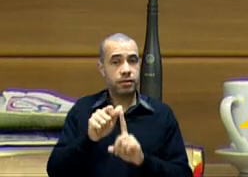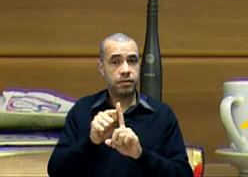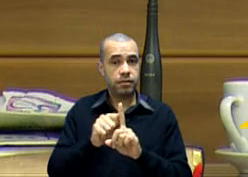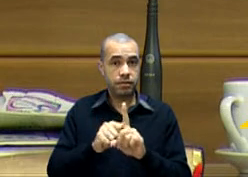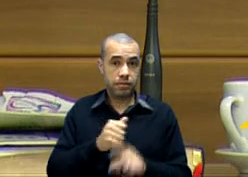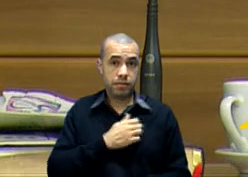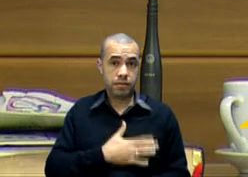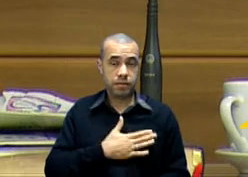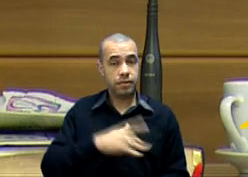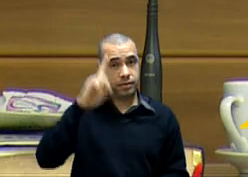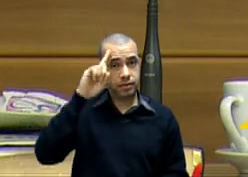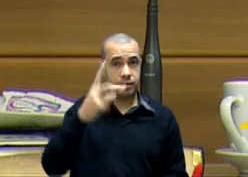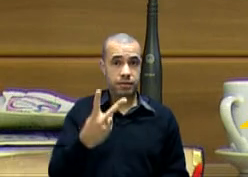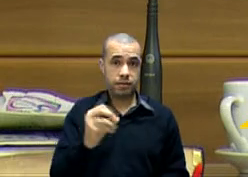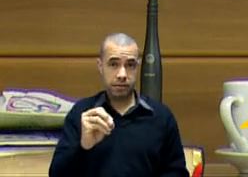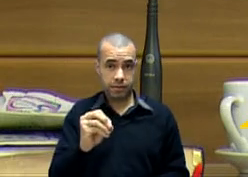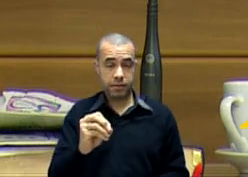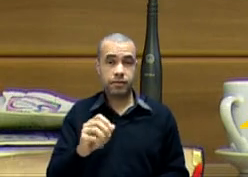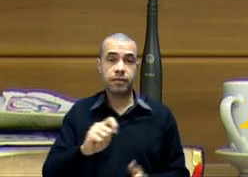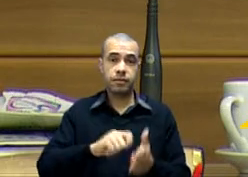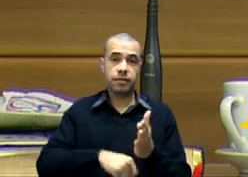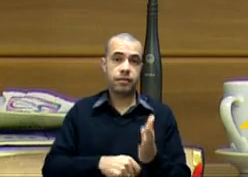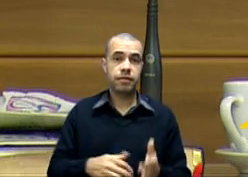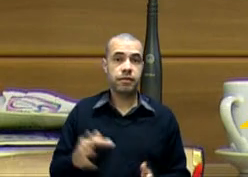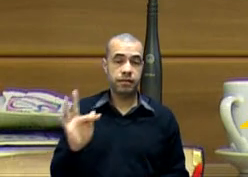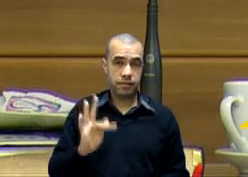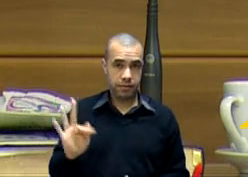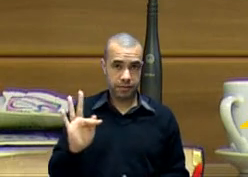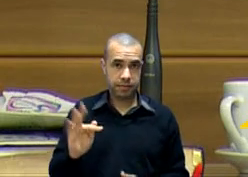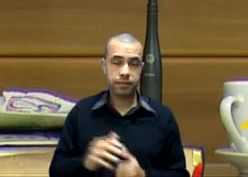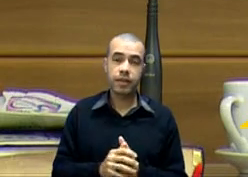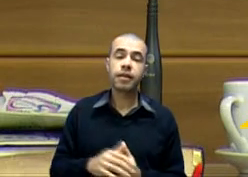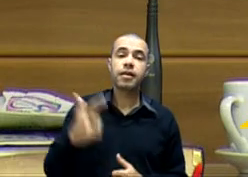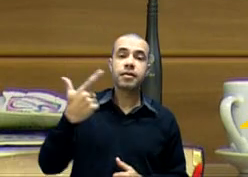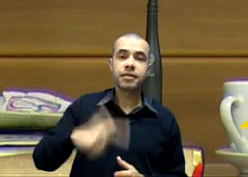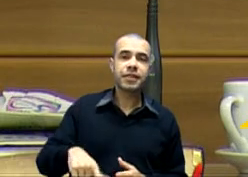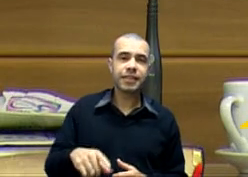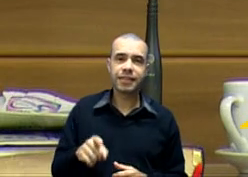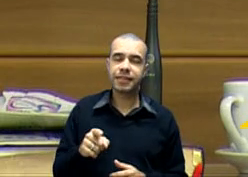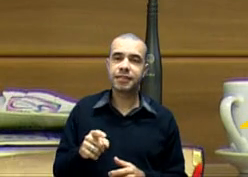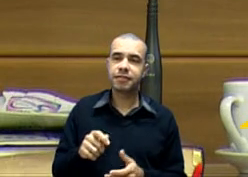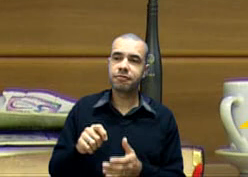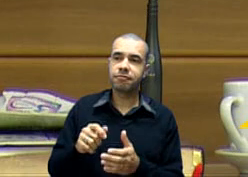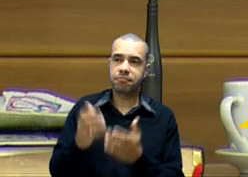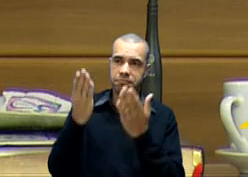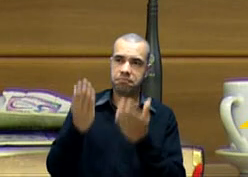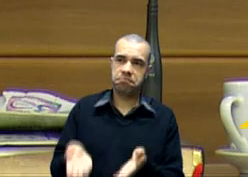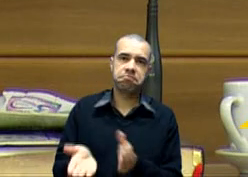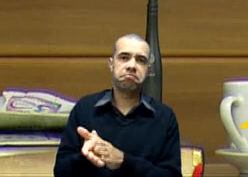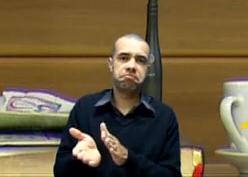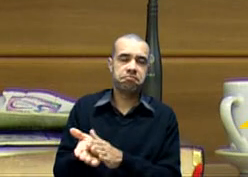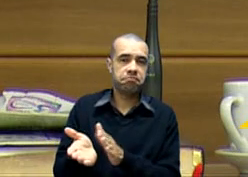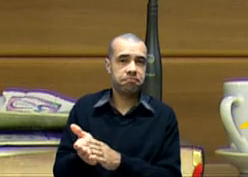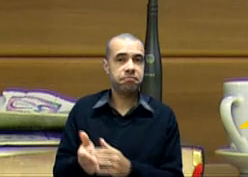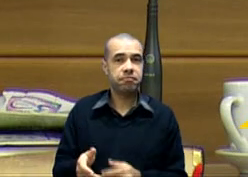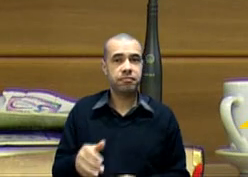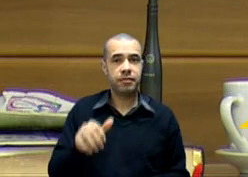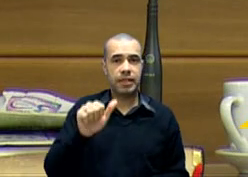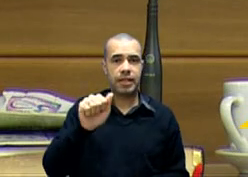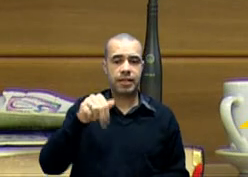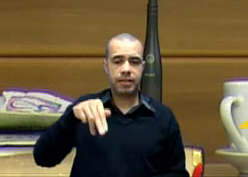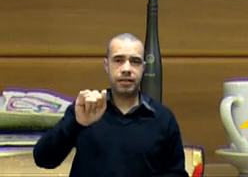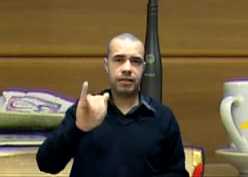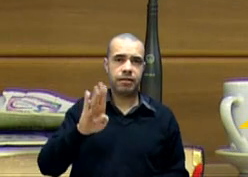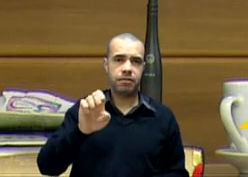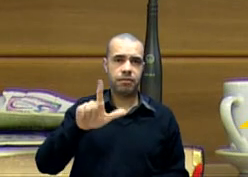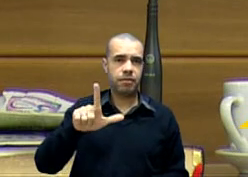assina é o vereador Fausto Pérez. Requerimento verbal, voto de congratulações ao doutor Alípio Borges de Queiroz, pela passagem